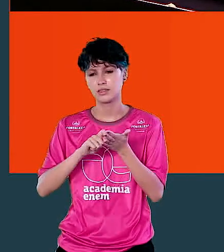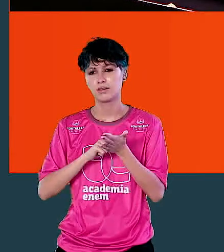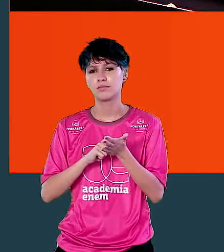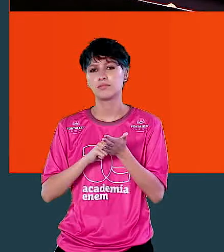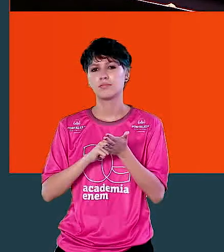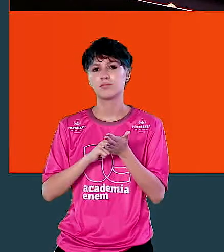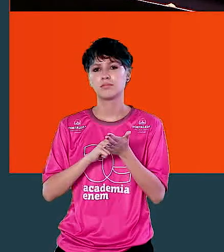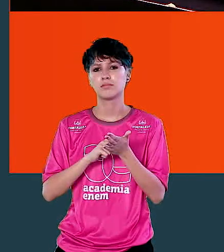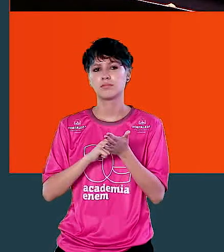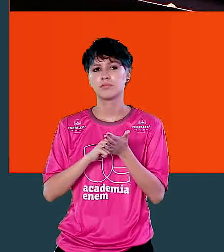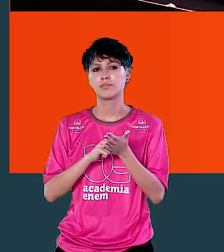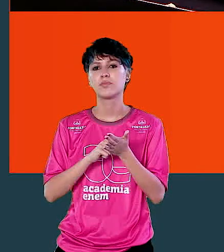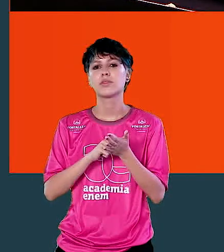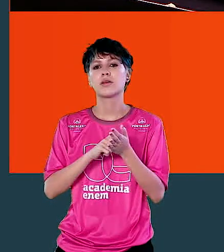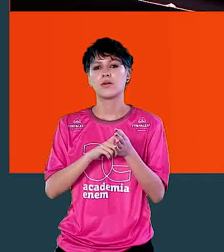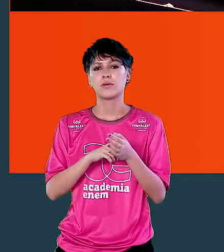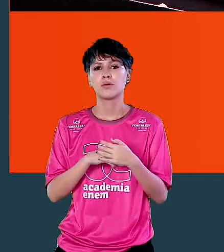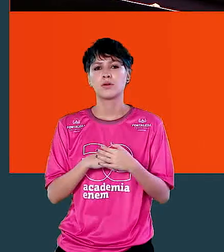formação de sólidos.